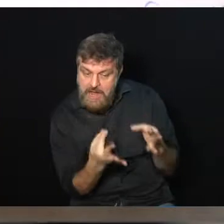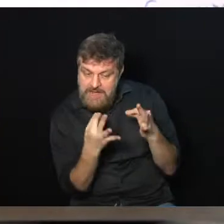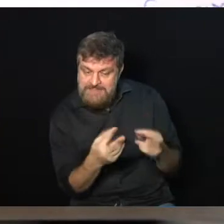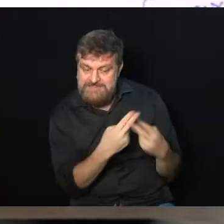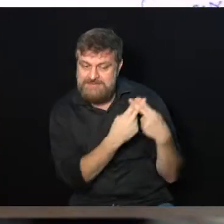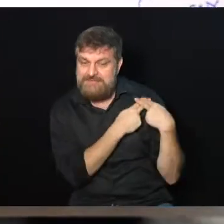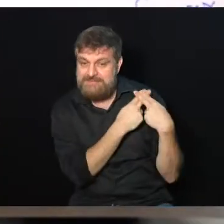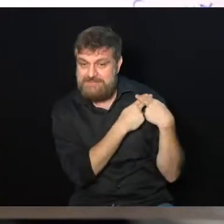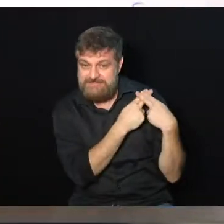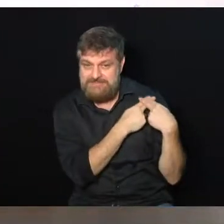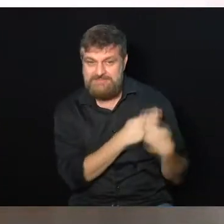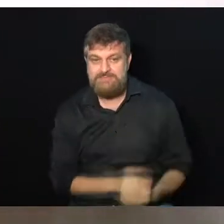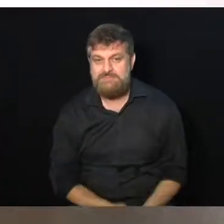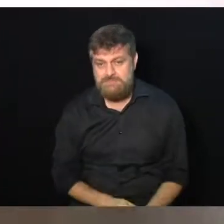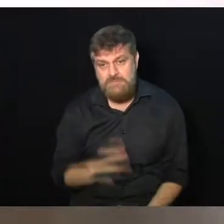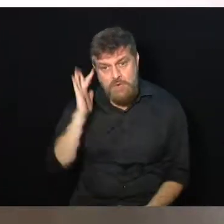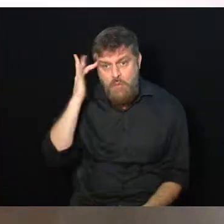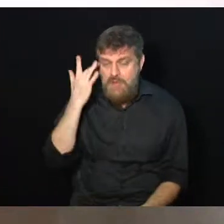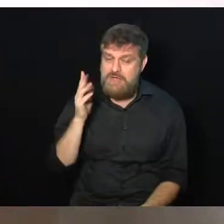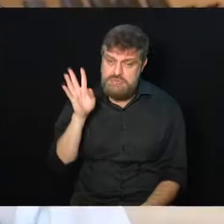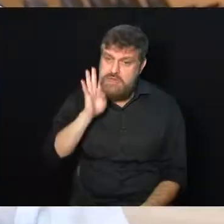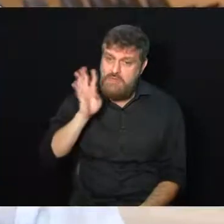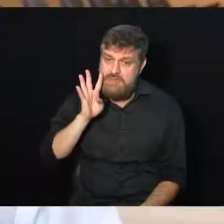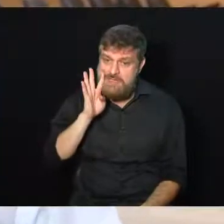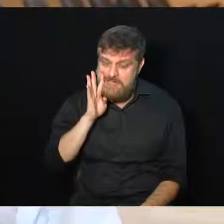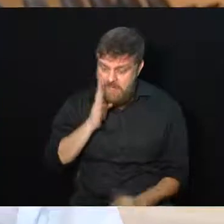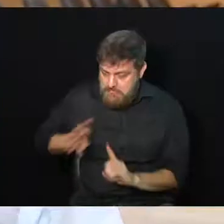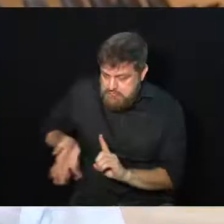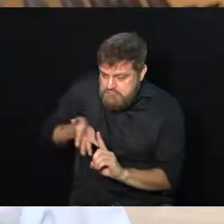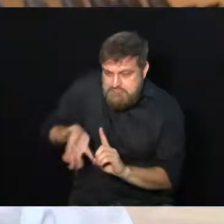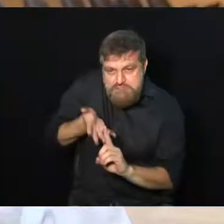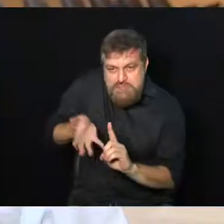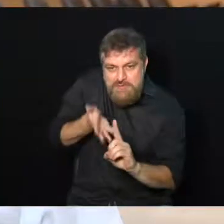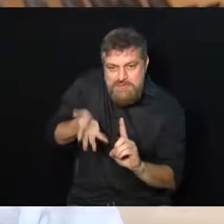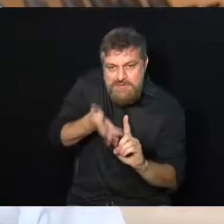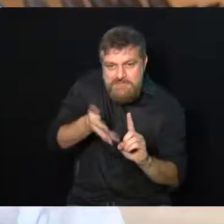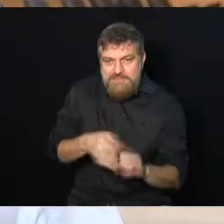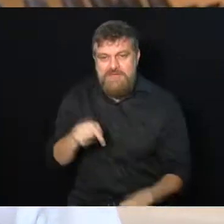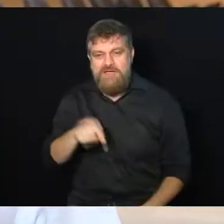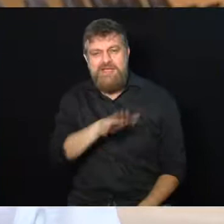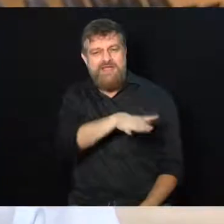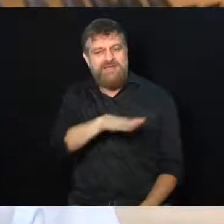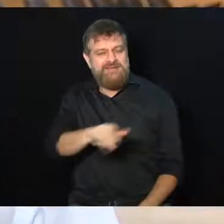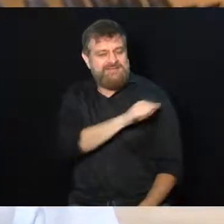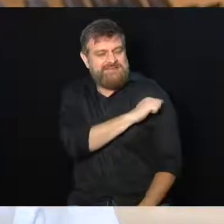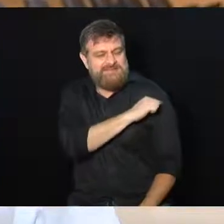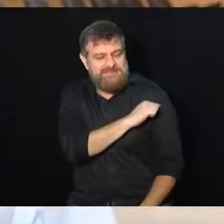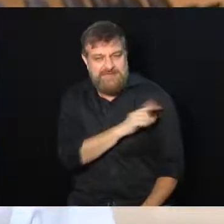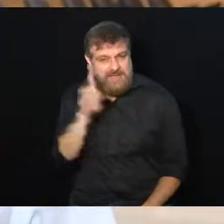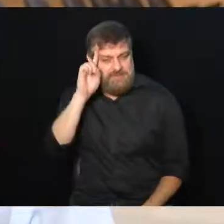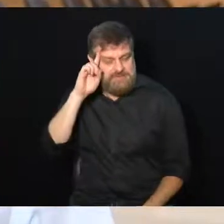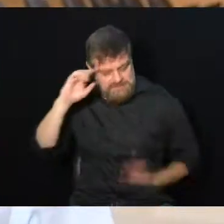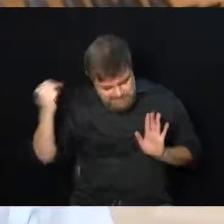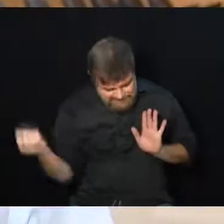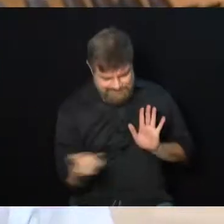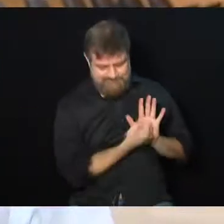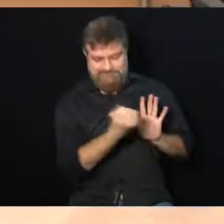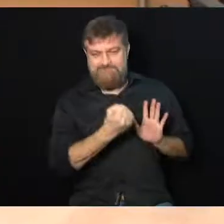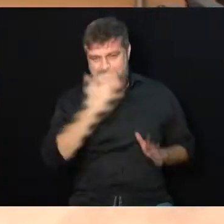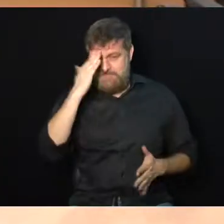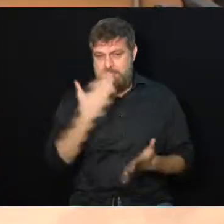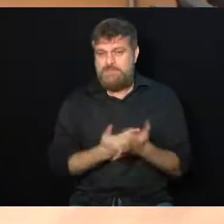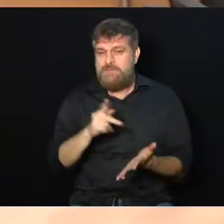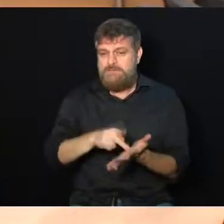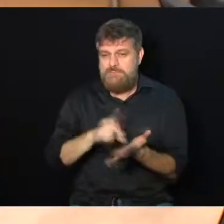responsabilidade. Eu acho que isso é muito legal, estimula os alunos e para eles é uma uma data que fica marcada, eu tenho certeza disso.